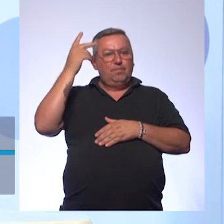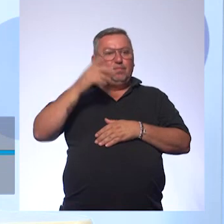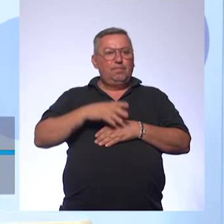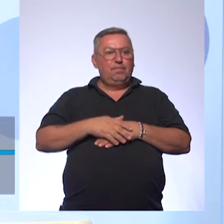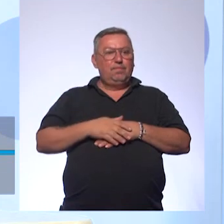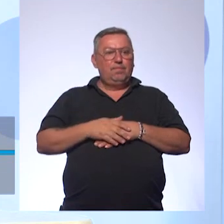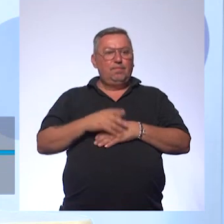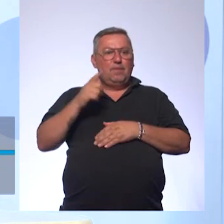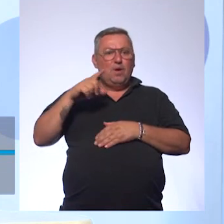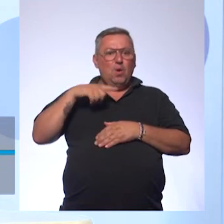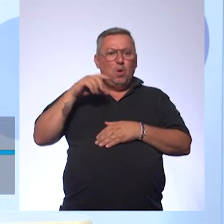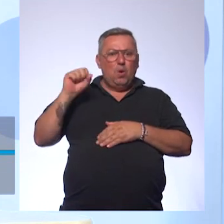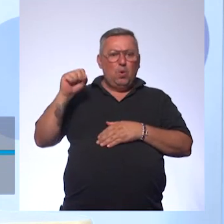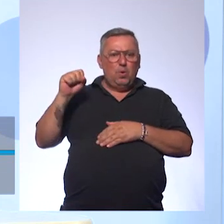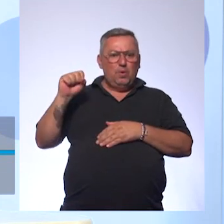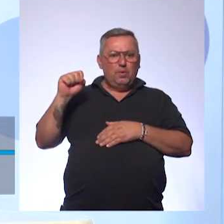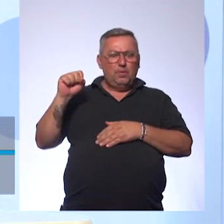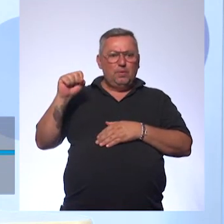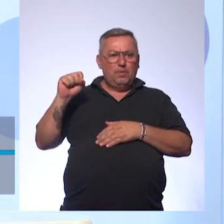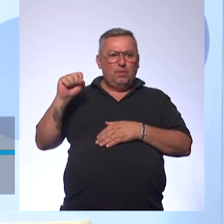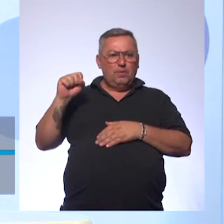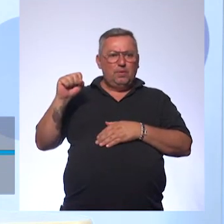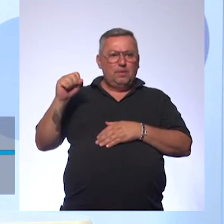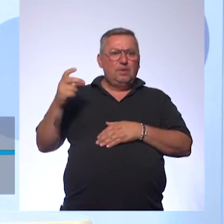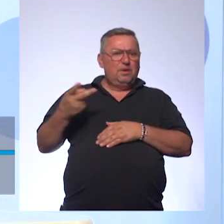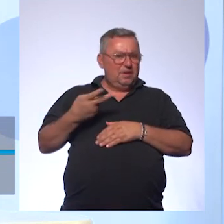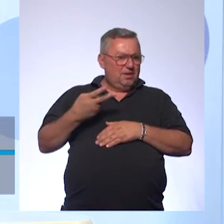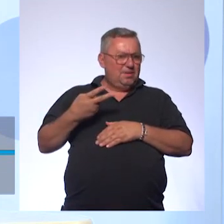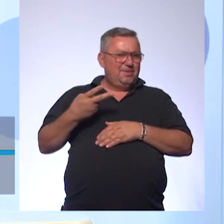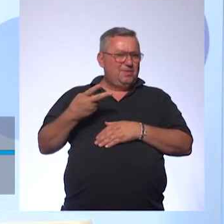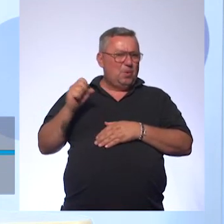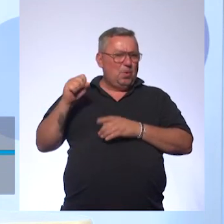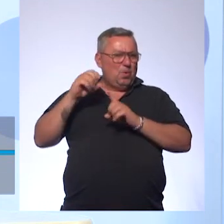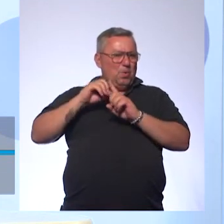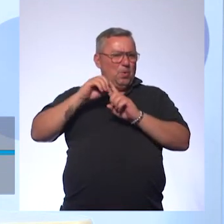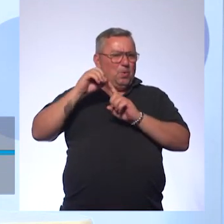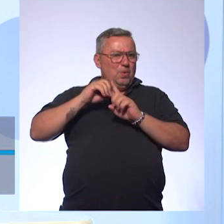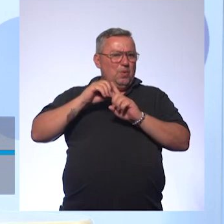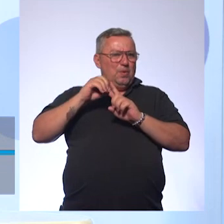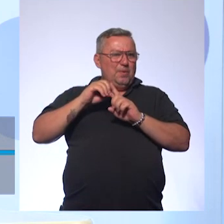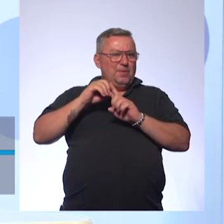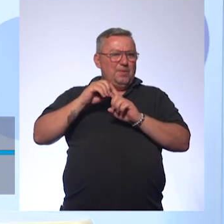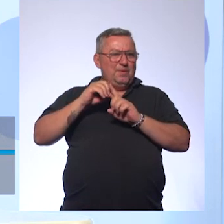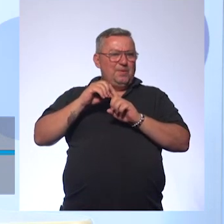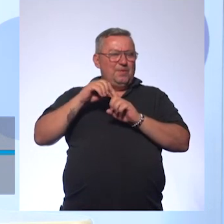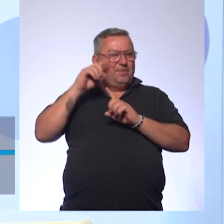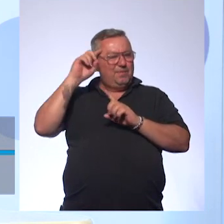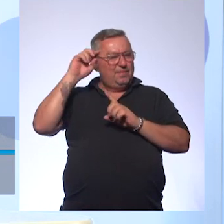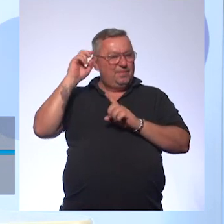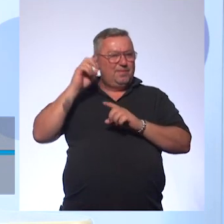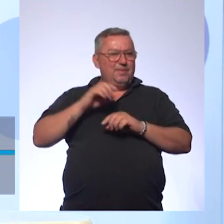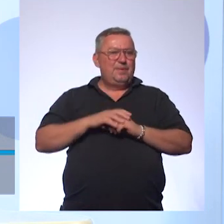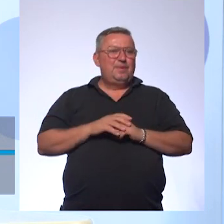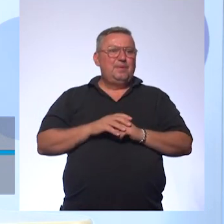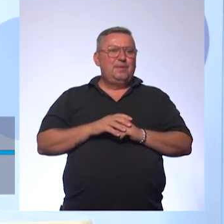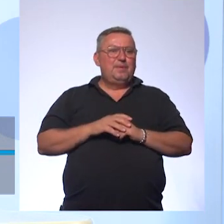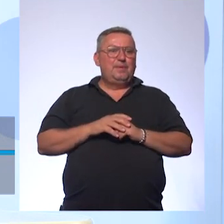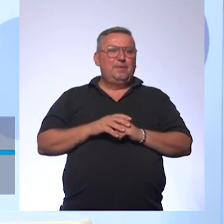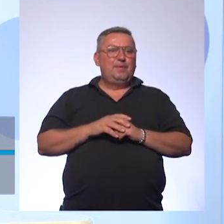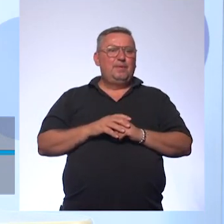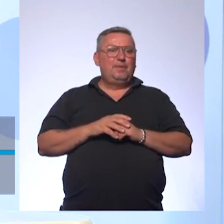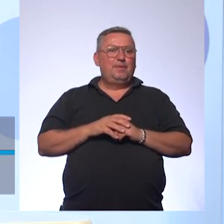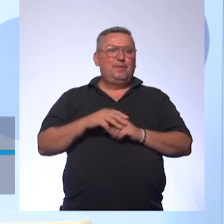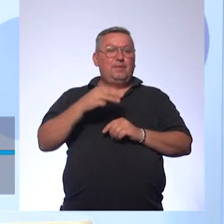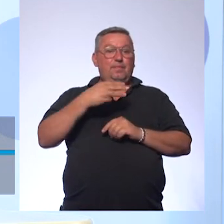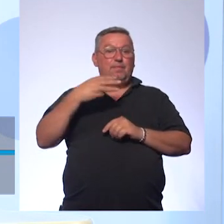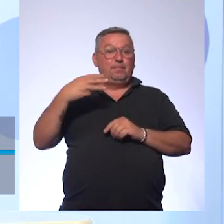úmido. Acho que a gente tinha que fazer, Magno, o ano que vem, assim, cada dia apresentar nossa aula